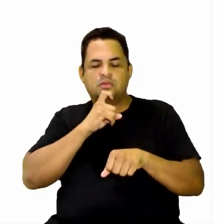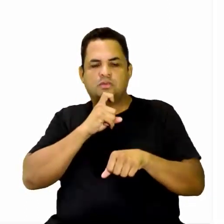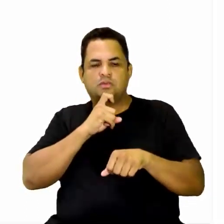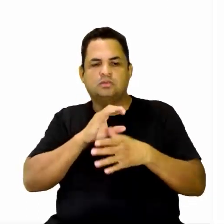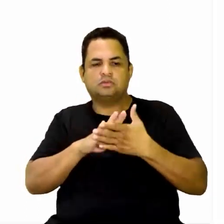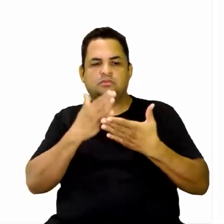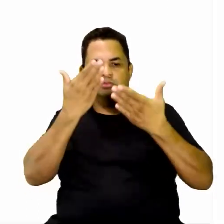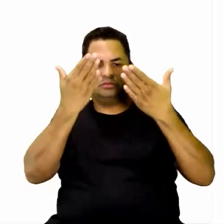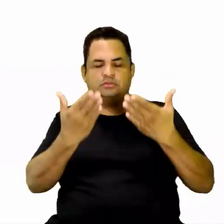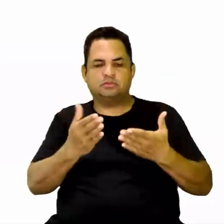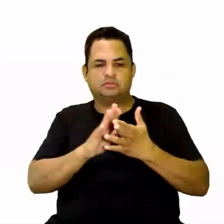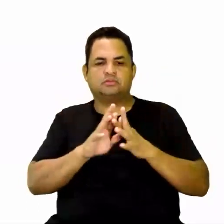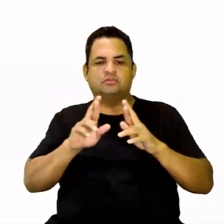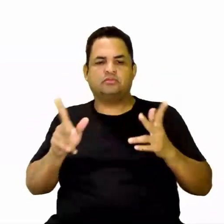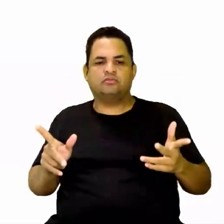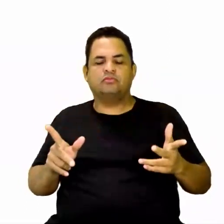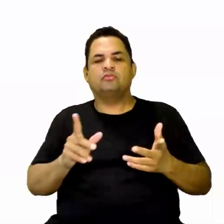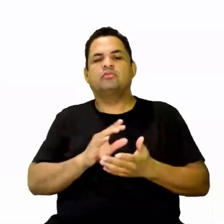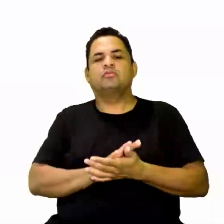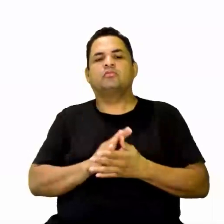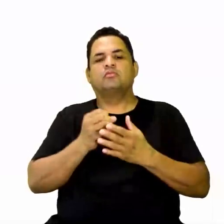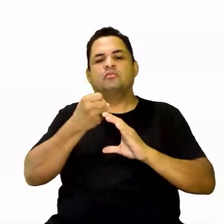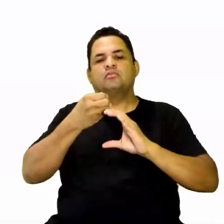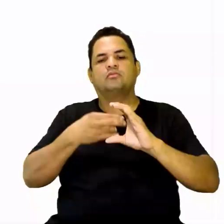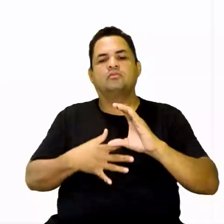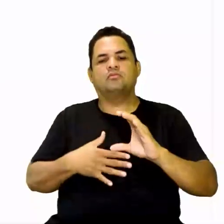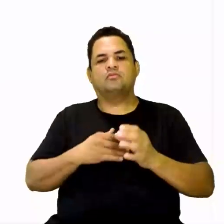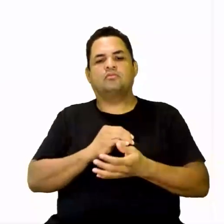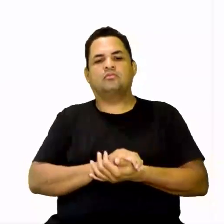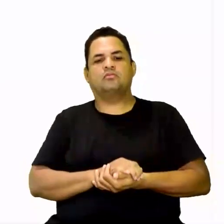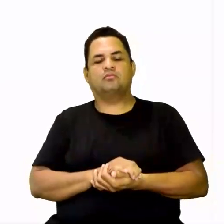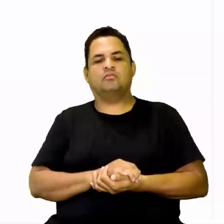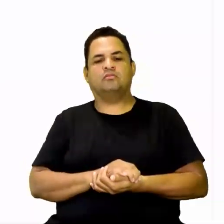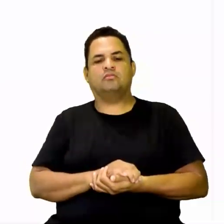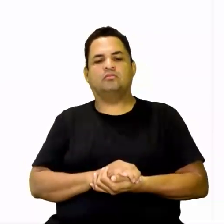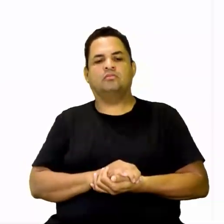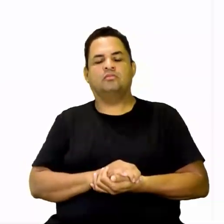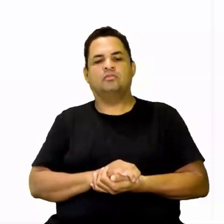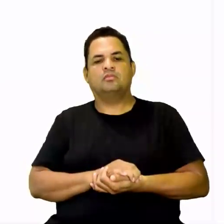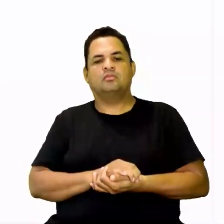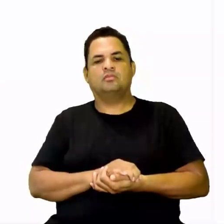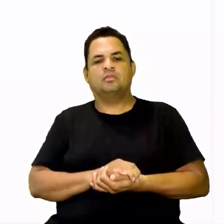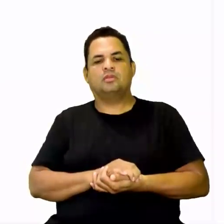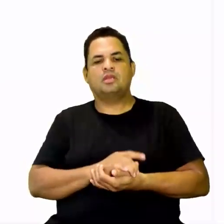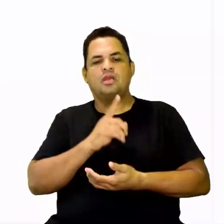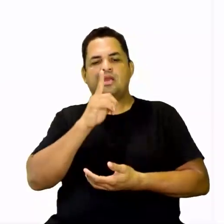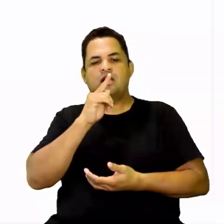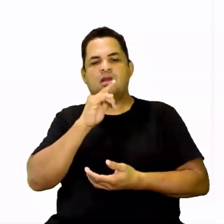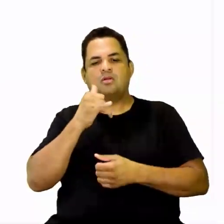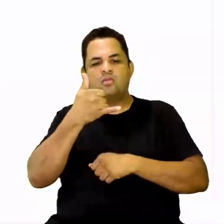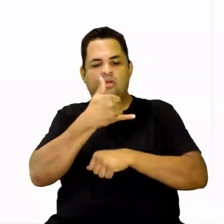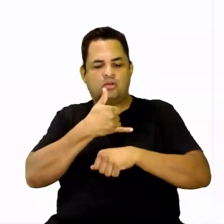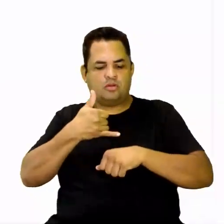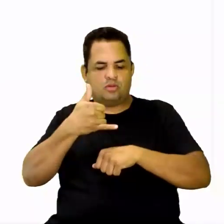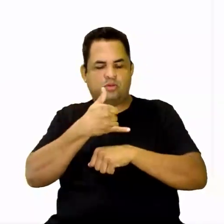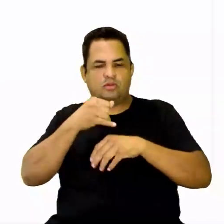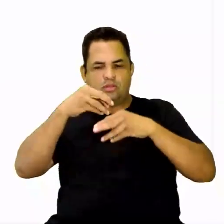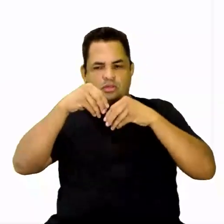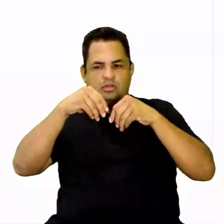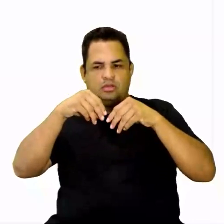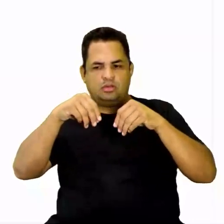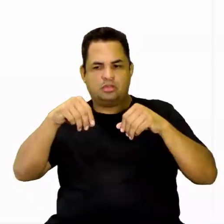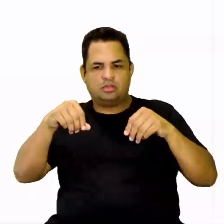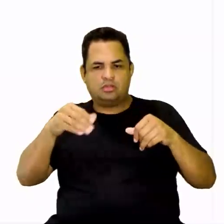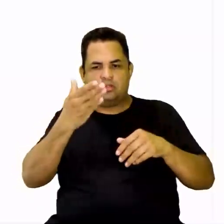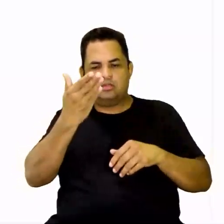para você diferenciar, ou seja, caracterizar aí. Com relação à água e óleo e areia. Então,